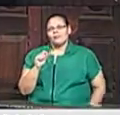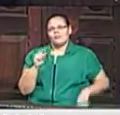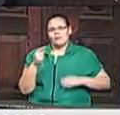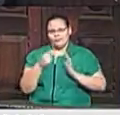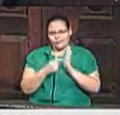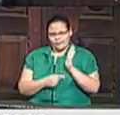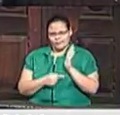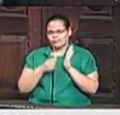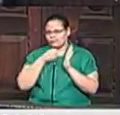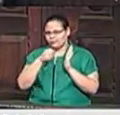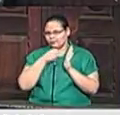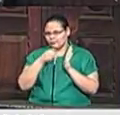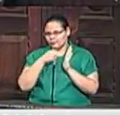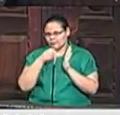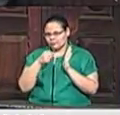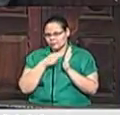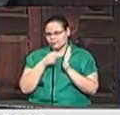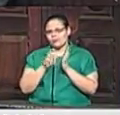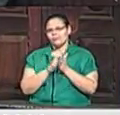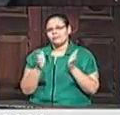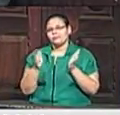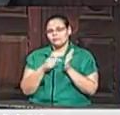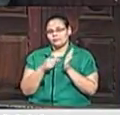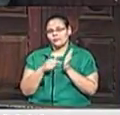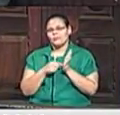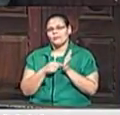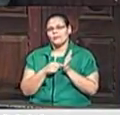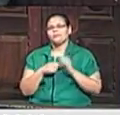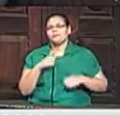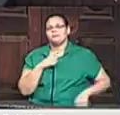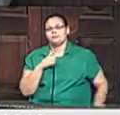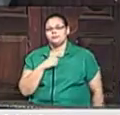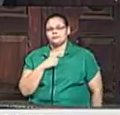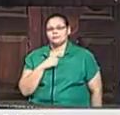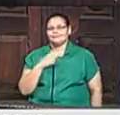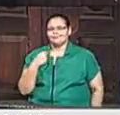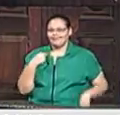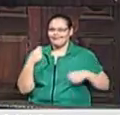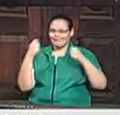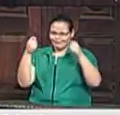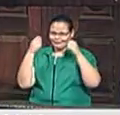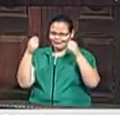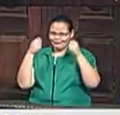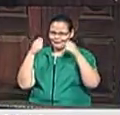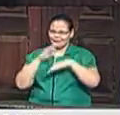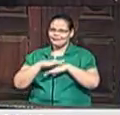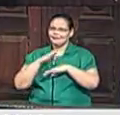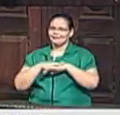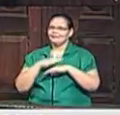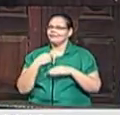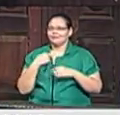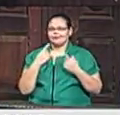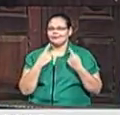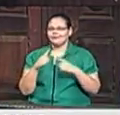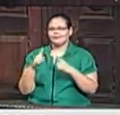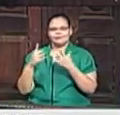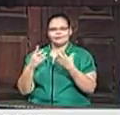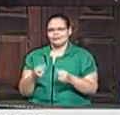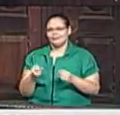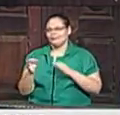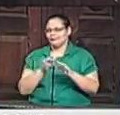da entrevista conste da minha manifestação contrária a este